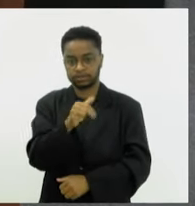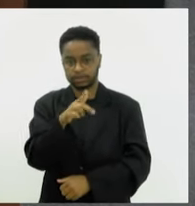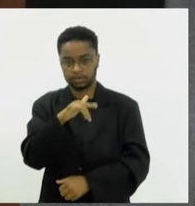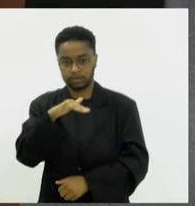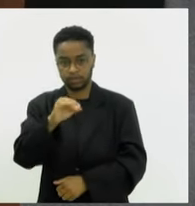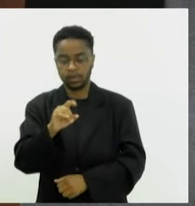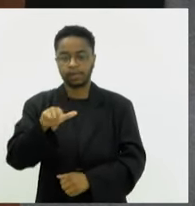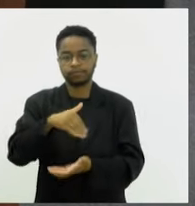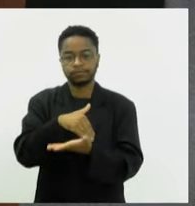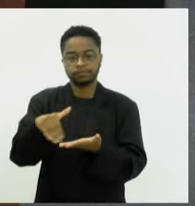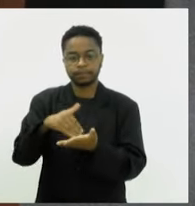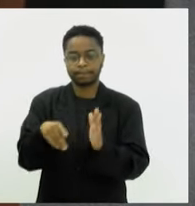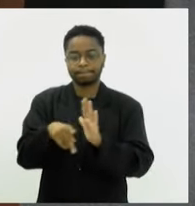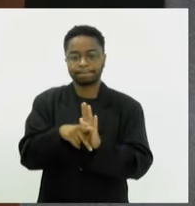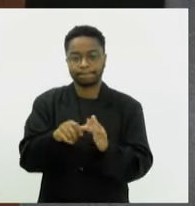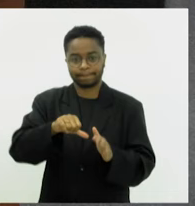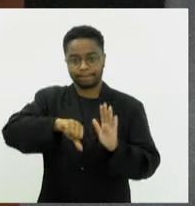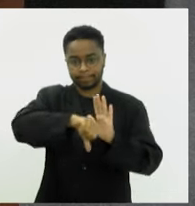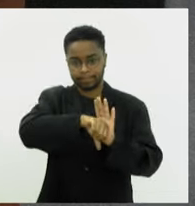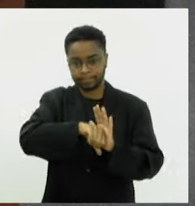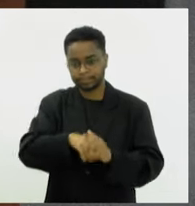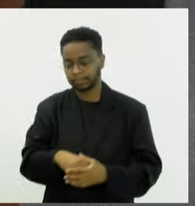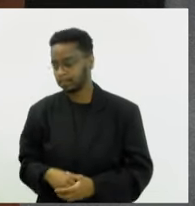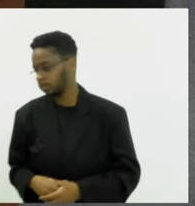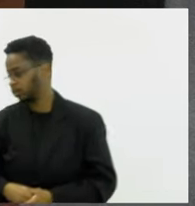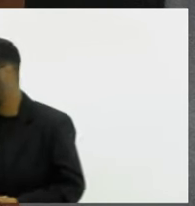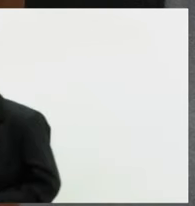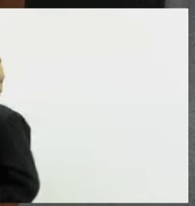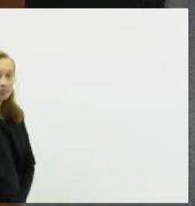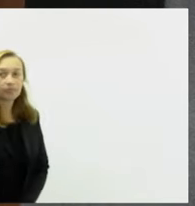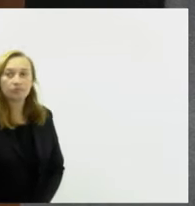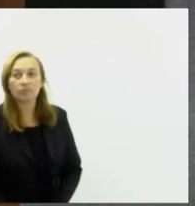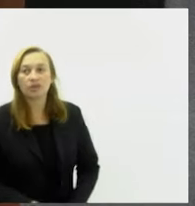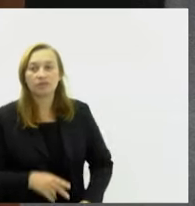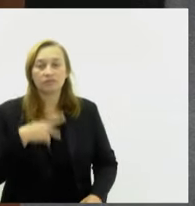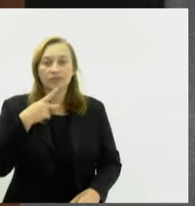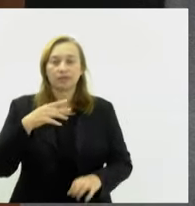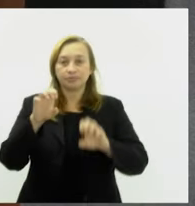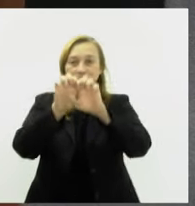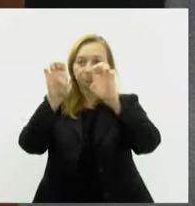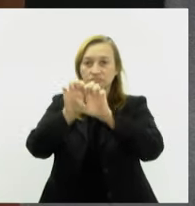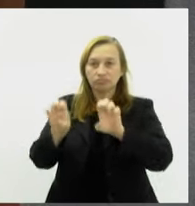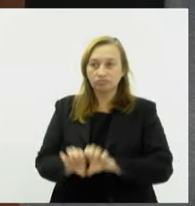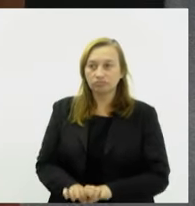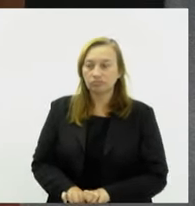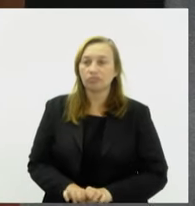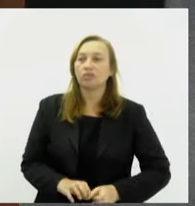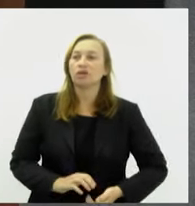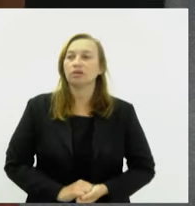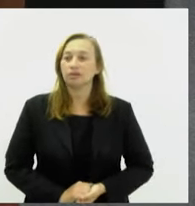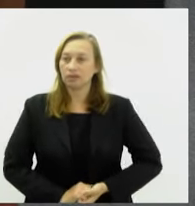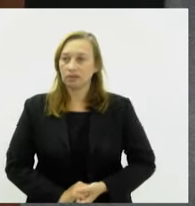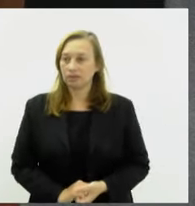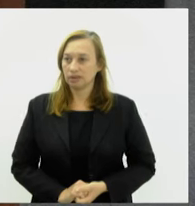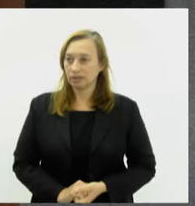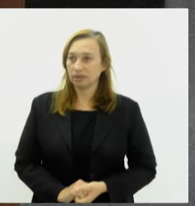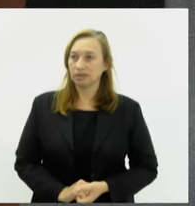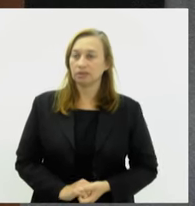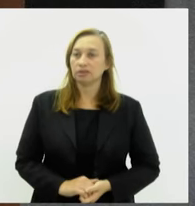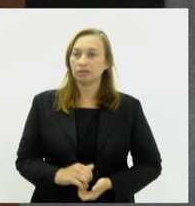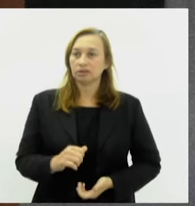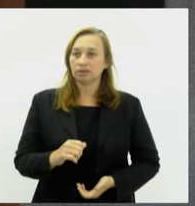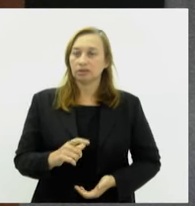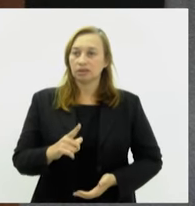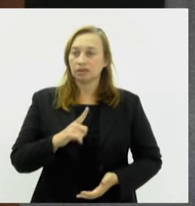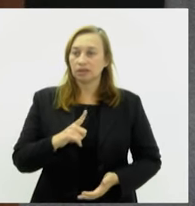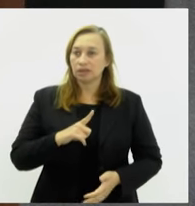do crime. É falar de estruturas corrompidas, é falar de estruturas que têm em si bandidos operando